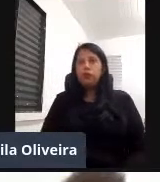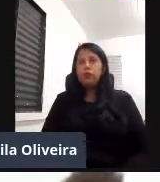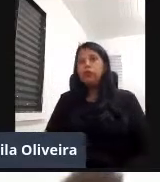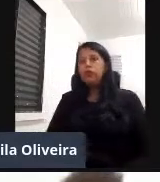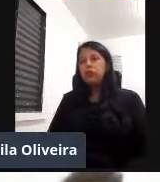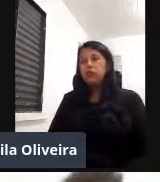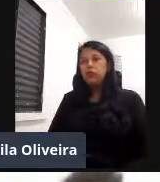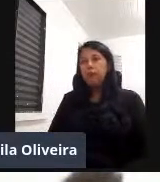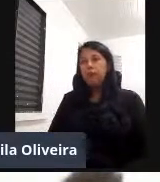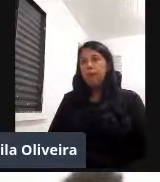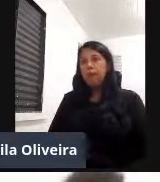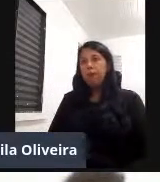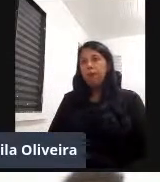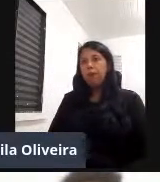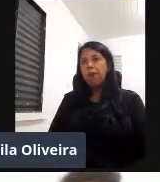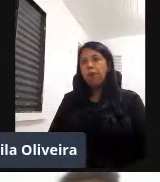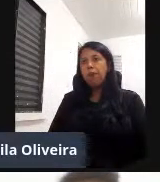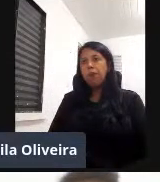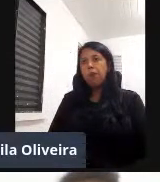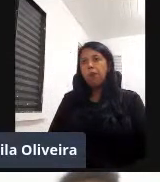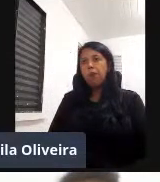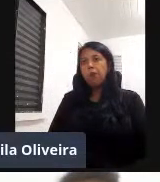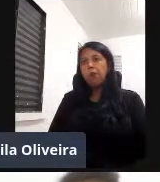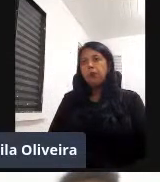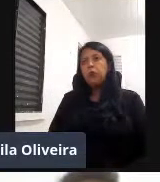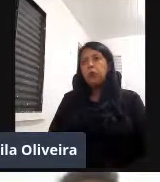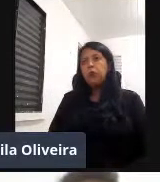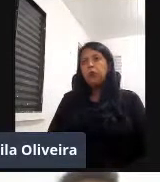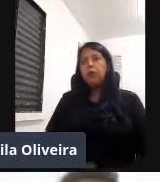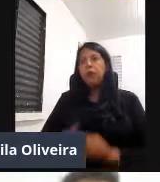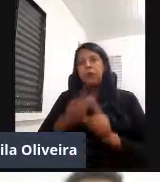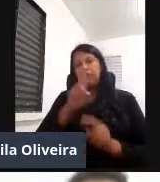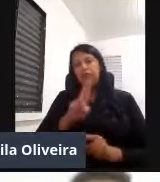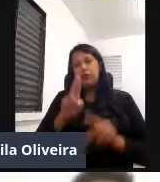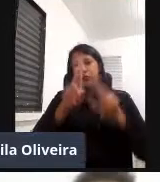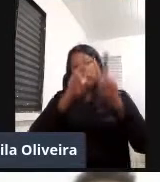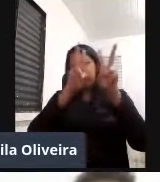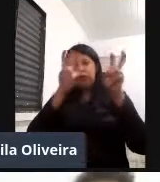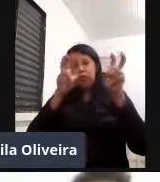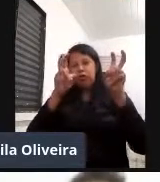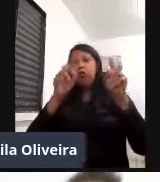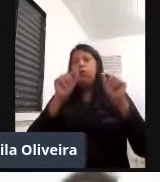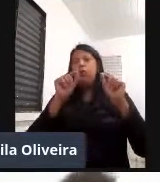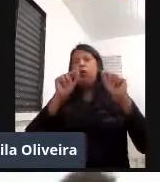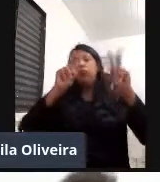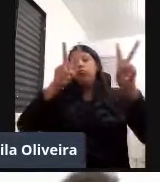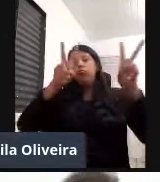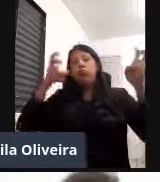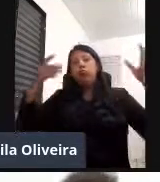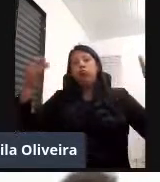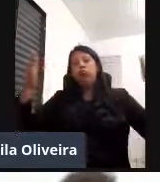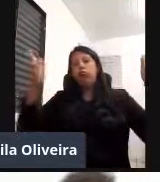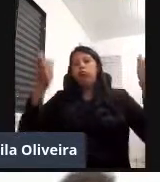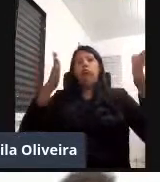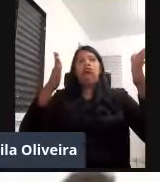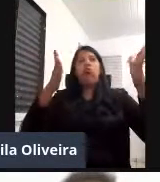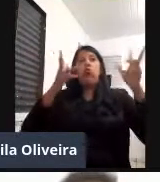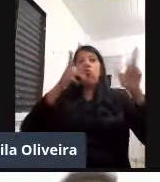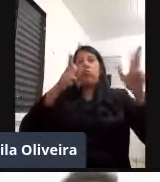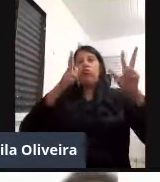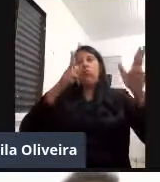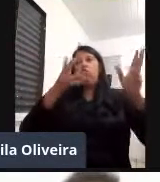51.400, é muita coisa. Mas quando a gente coloca aqui as aspas, ou seja, quando eu coloco as aspas, quer dizer que eu quero exatamente o que está dentro das